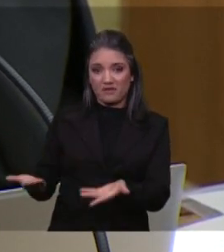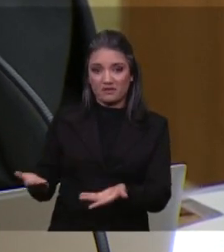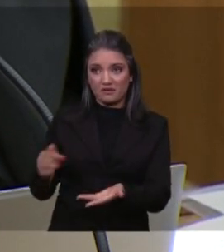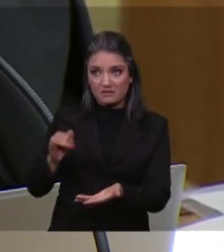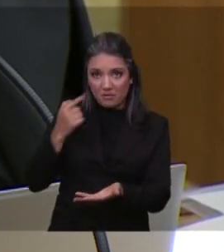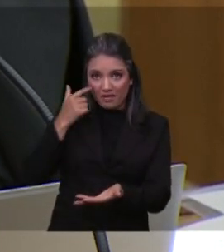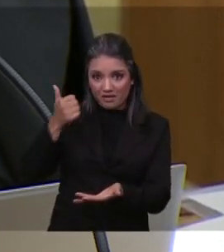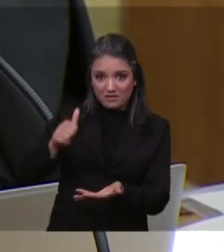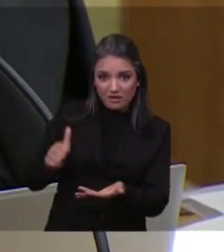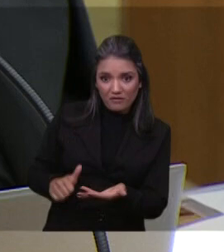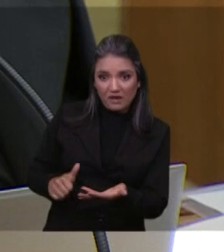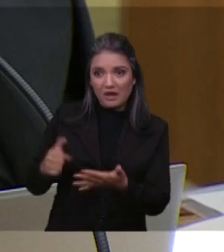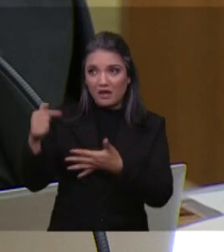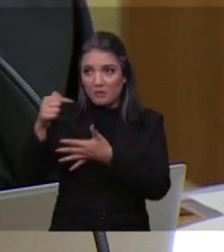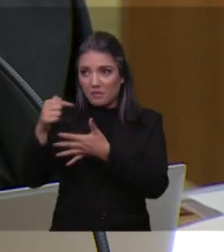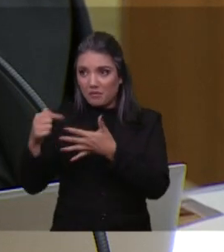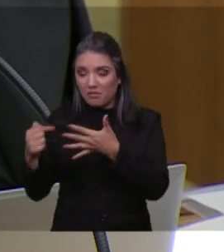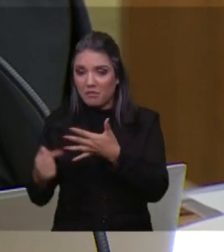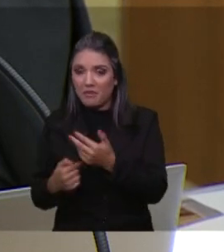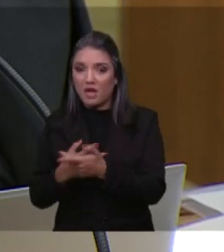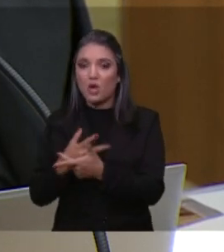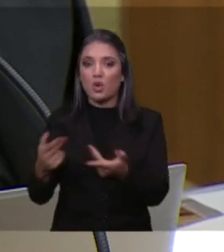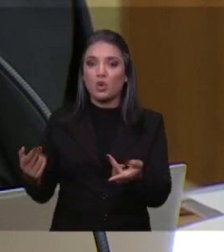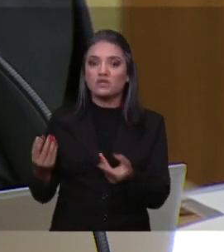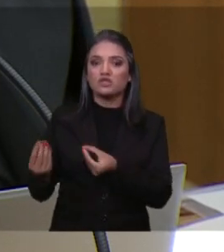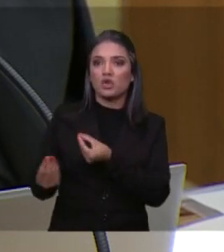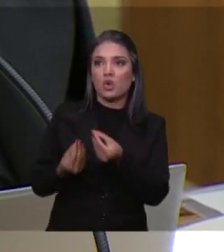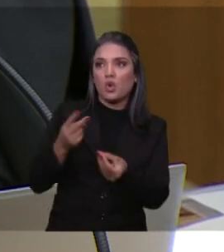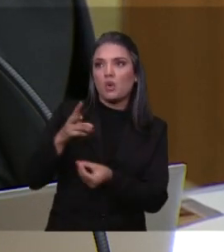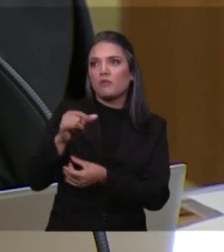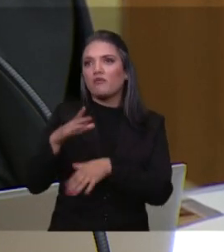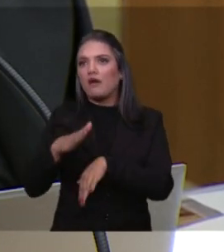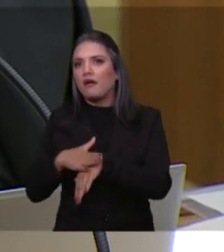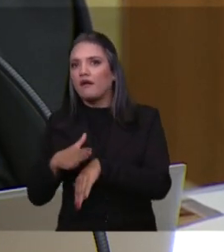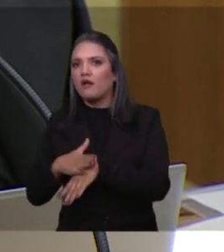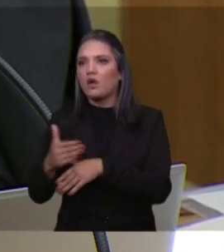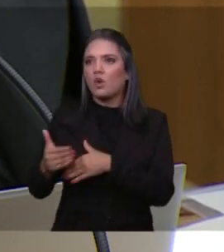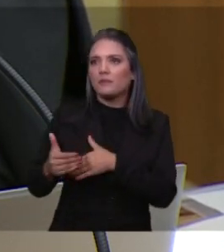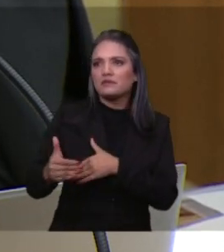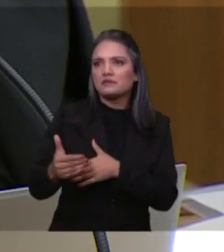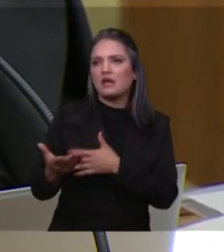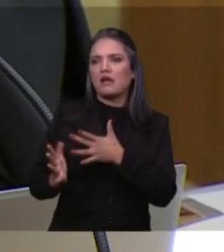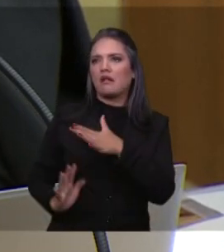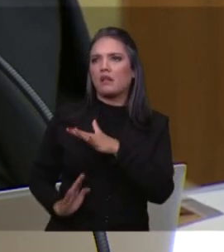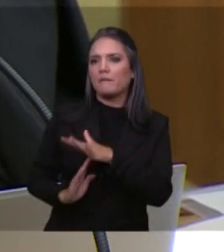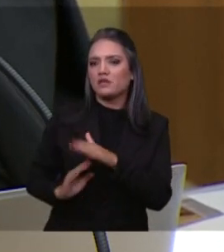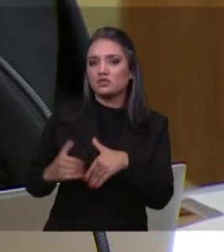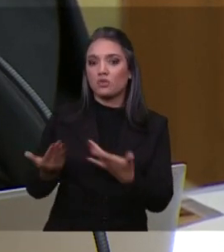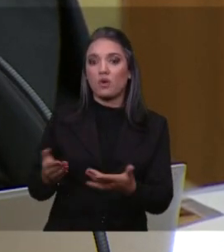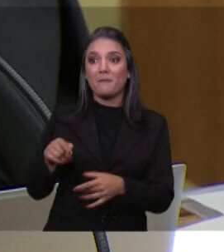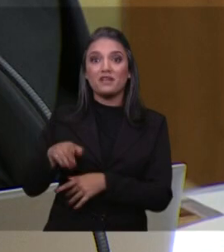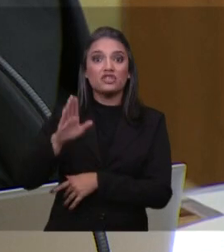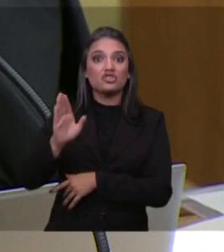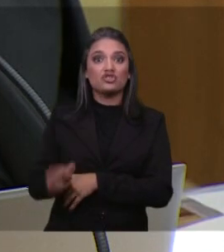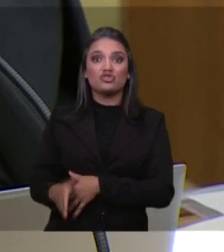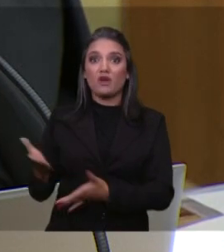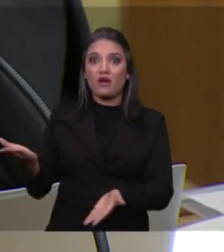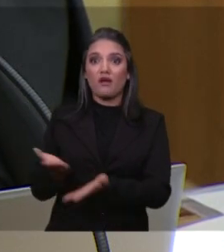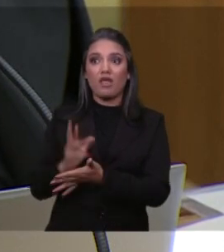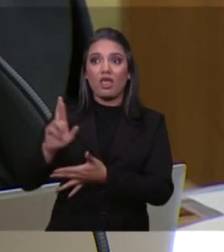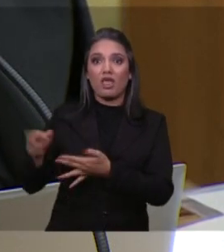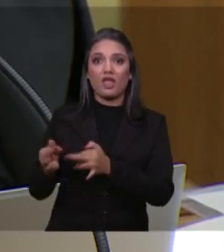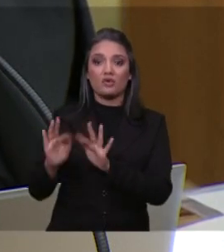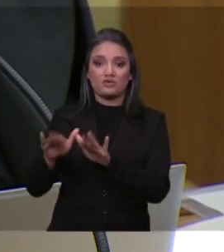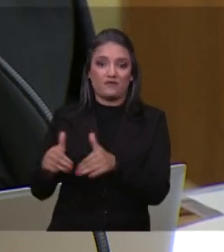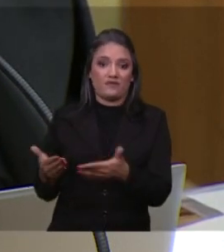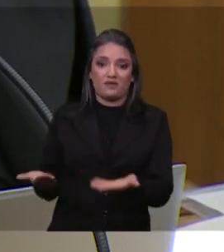rever aspectos relacionados a uma modulação ou não na DPF, que já transitou em julgado, nós